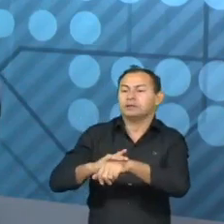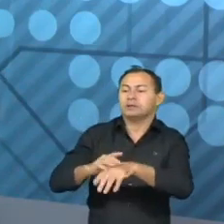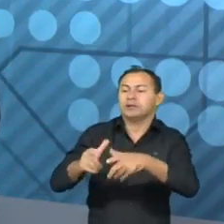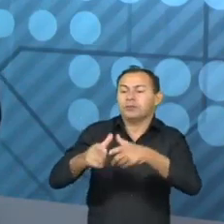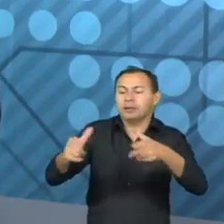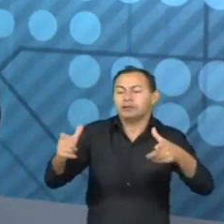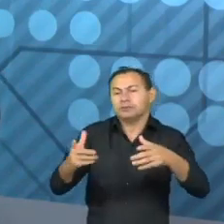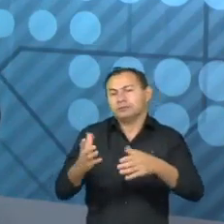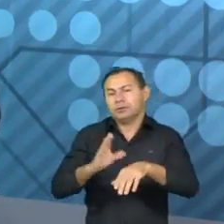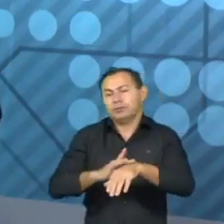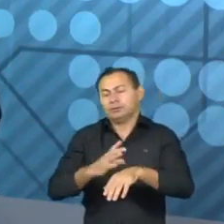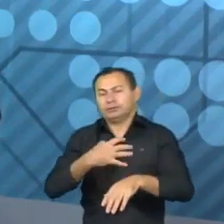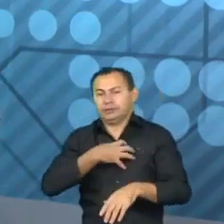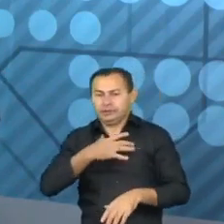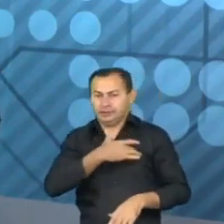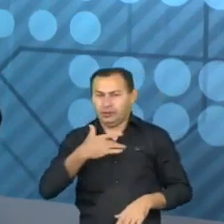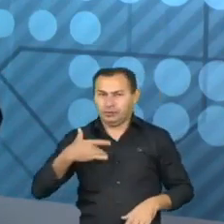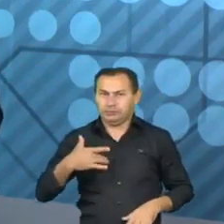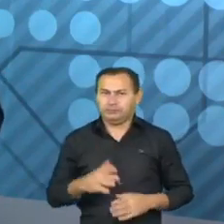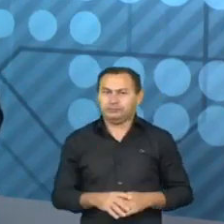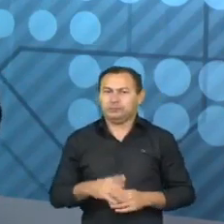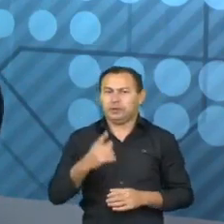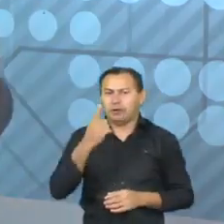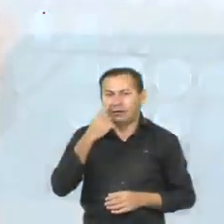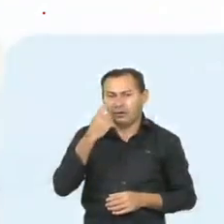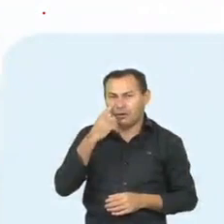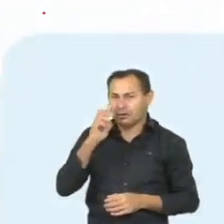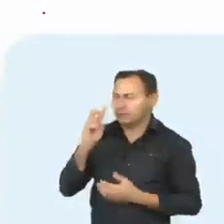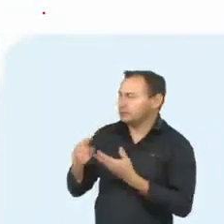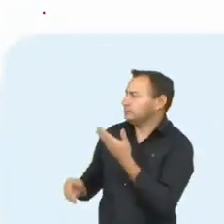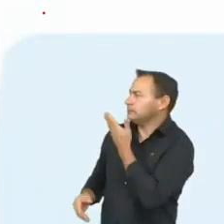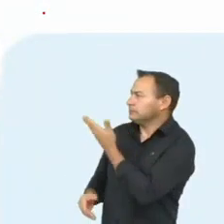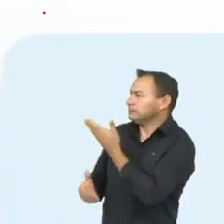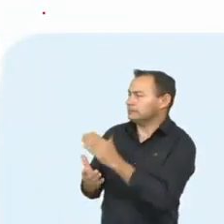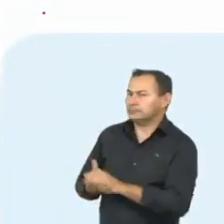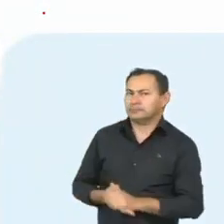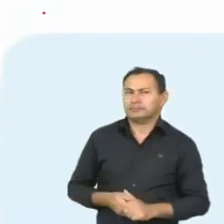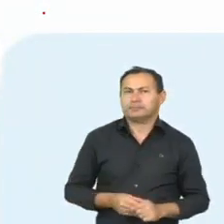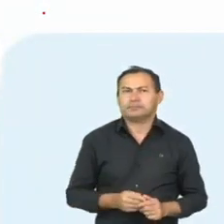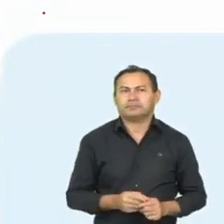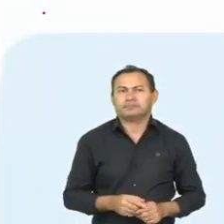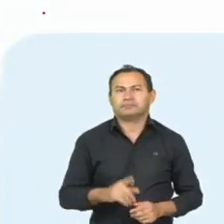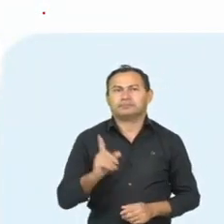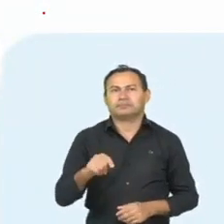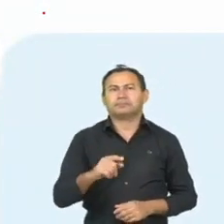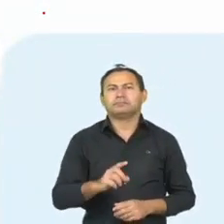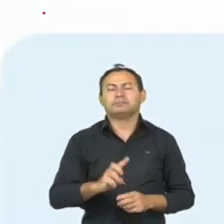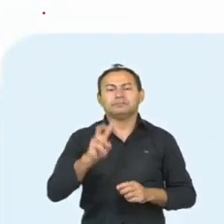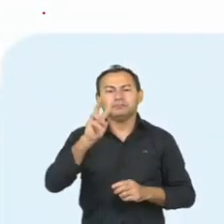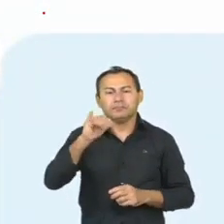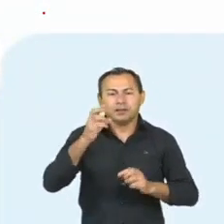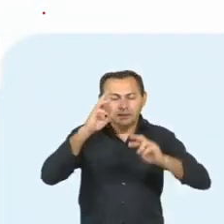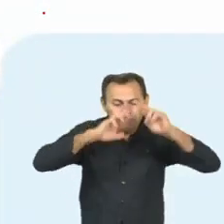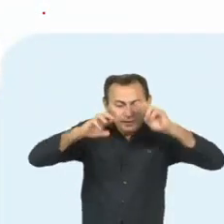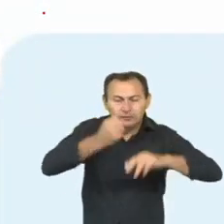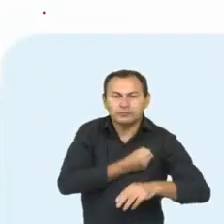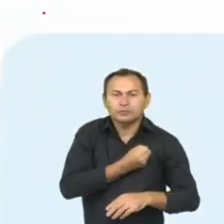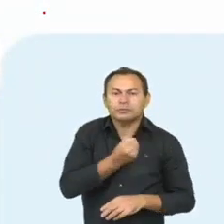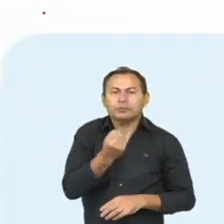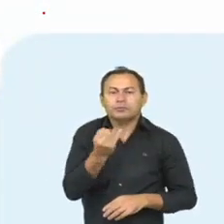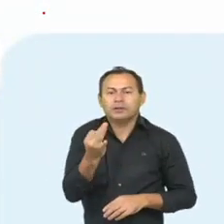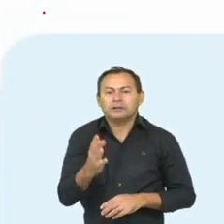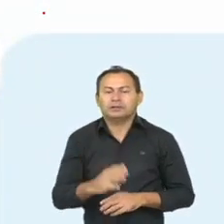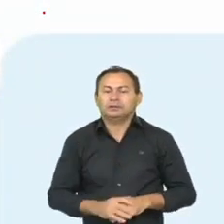doença ou situação de saúde. Vamos dar uma olhada no slide agora. Ela vai verificar o número